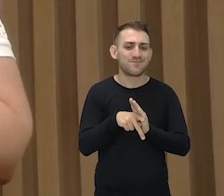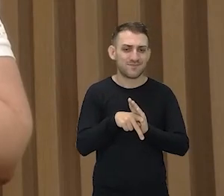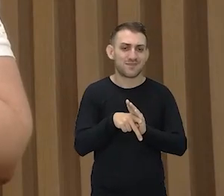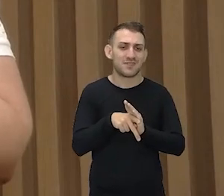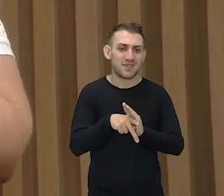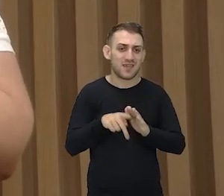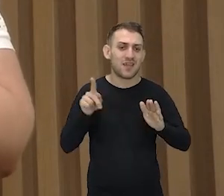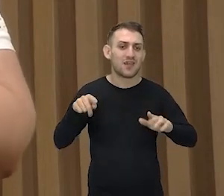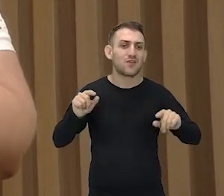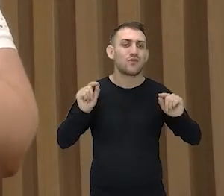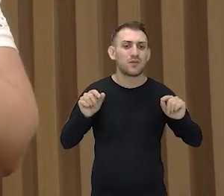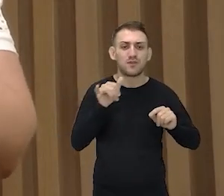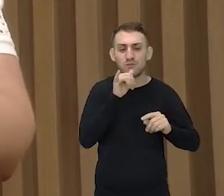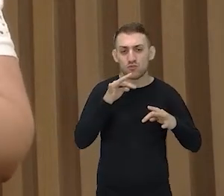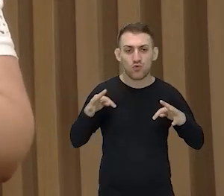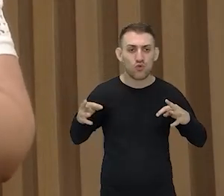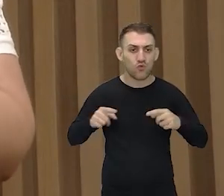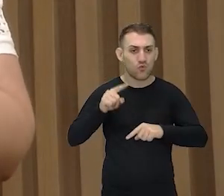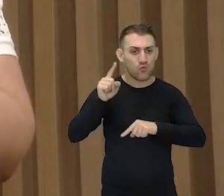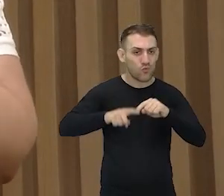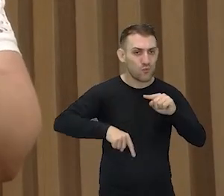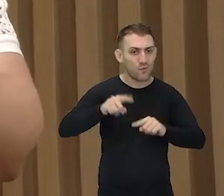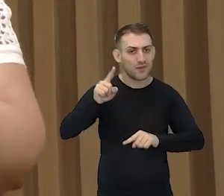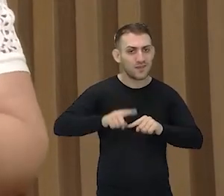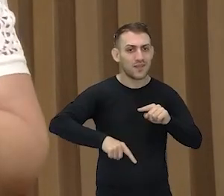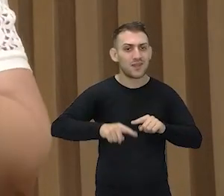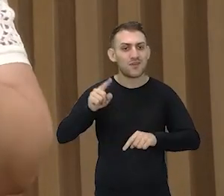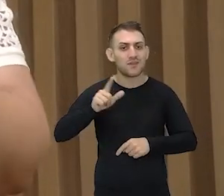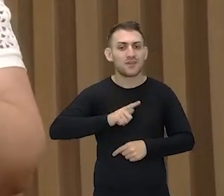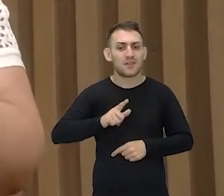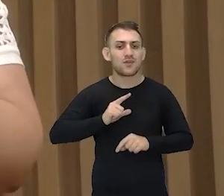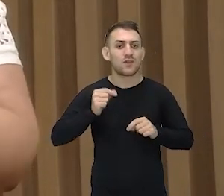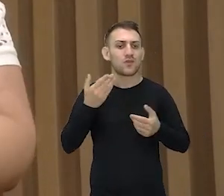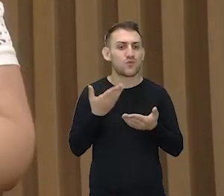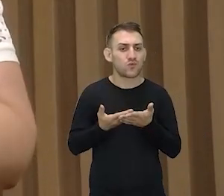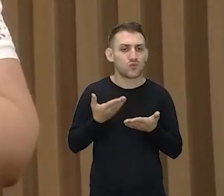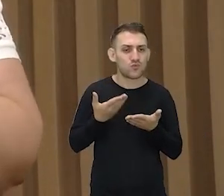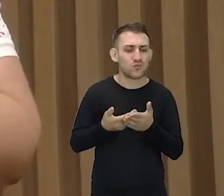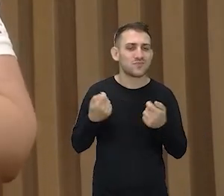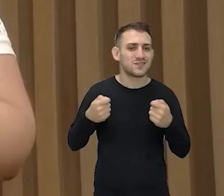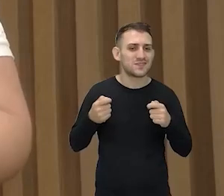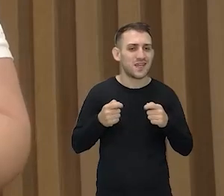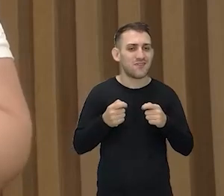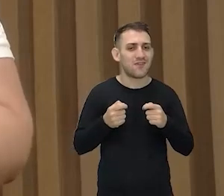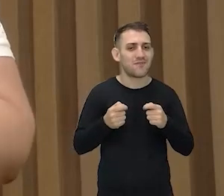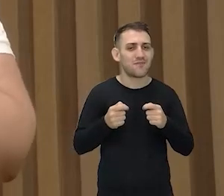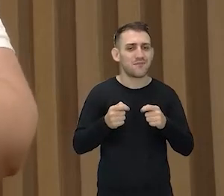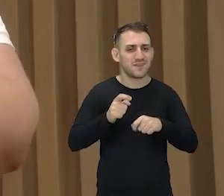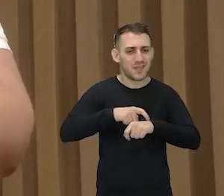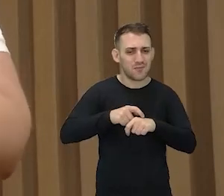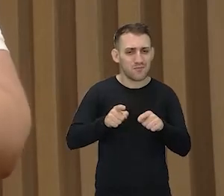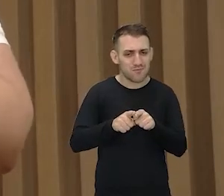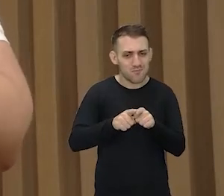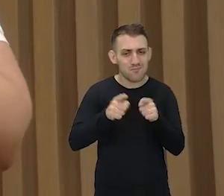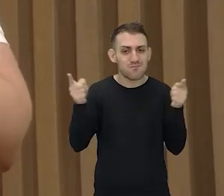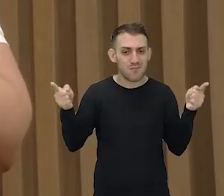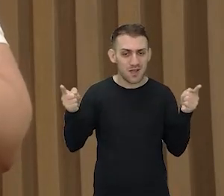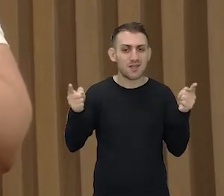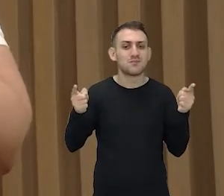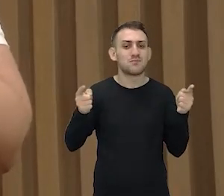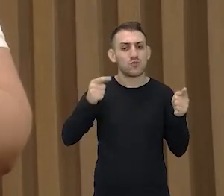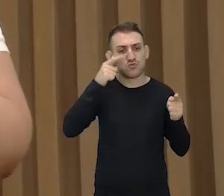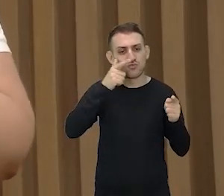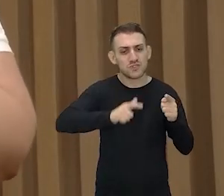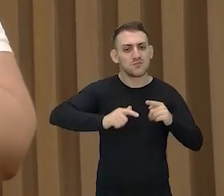que todo esse material demandava um estudo um pouco maior para sua implementação de maneira